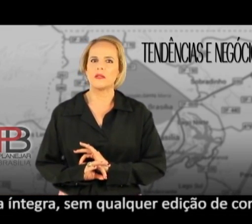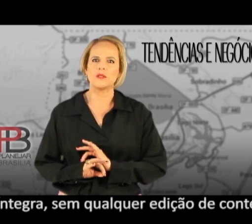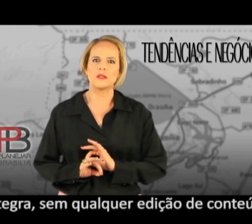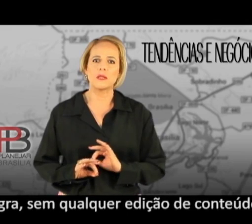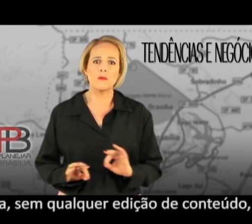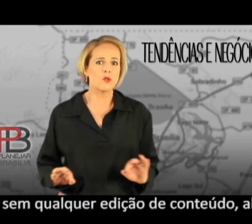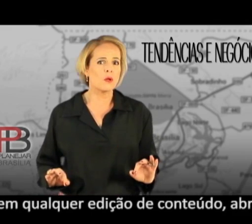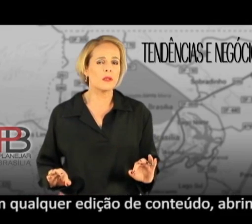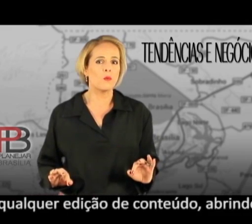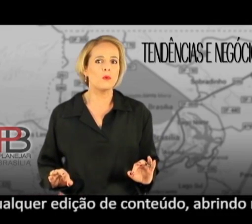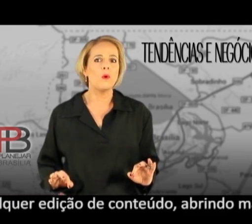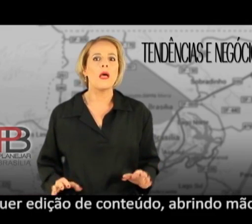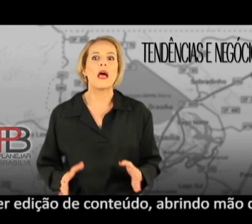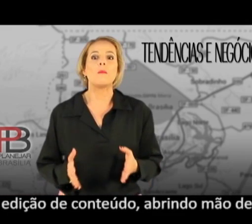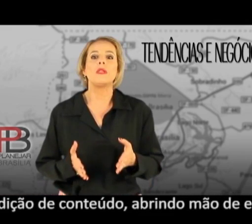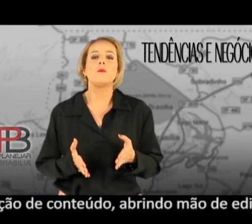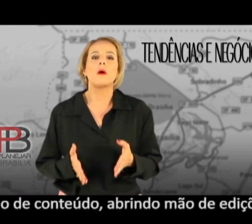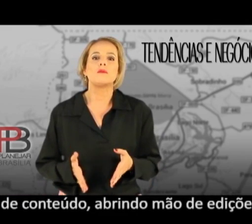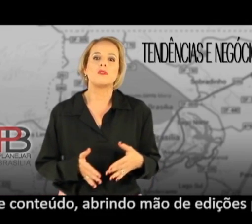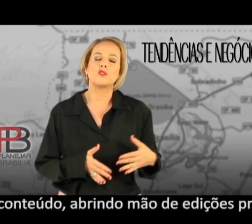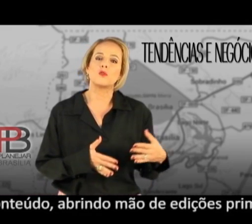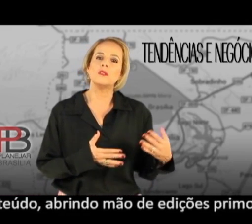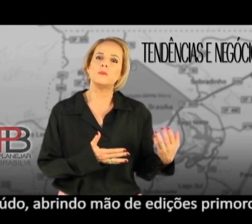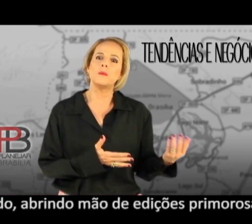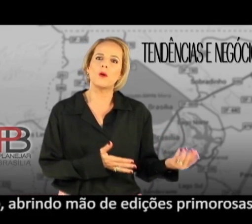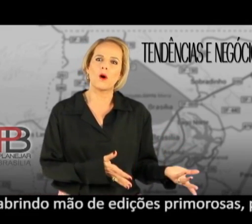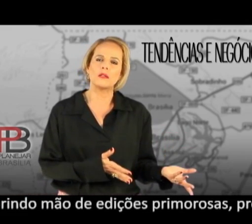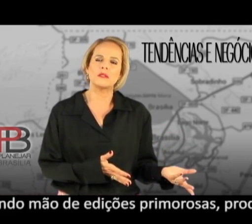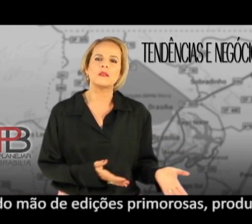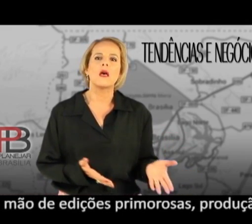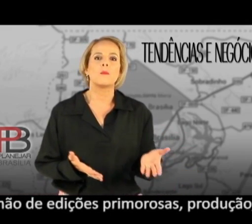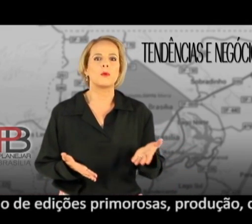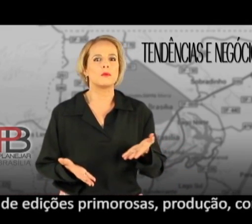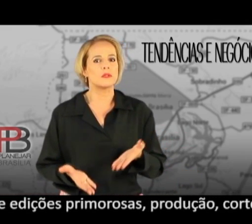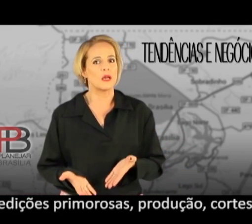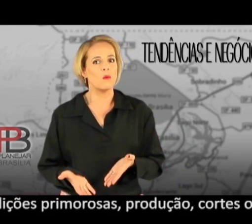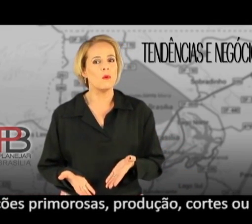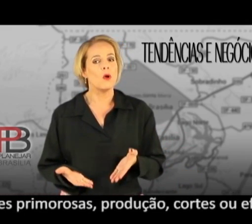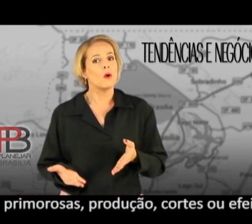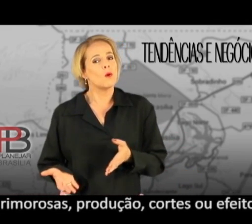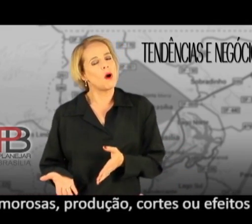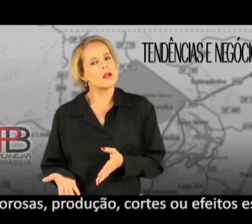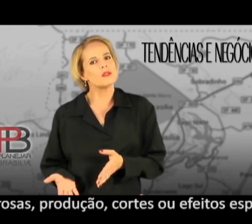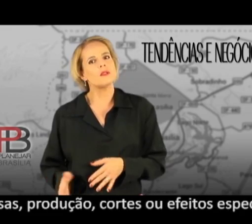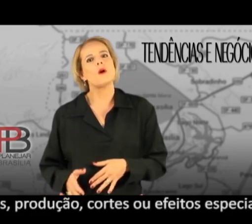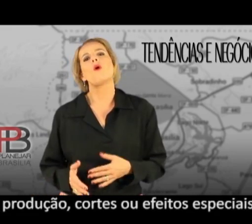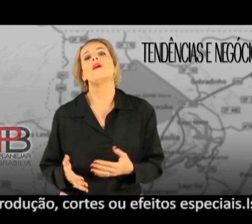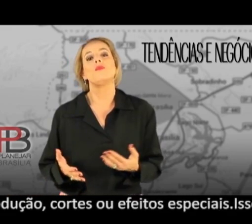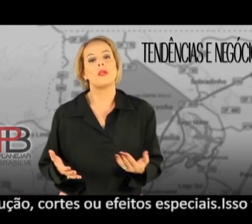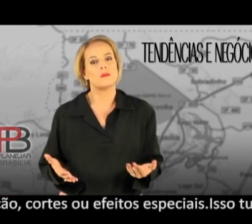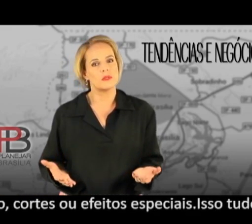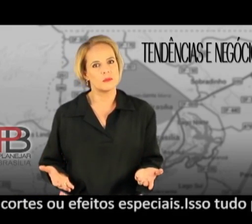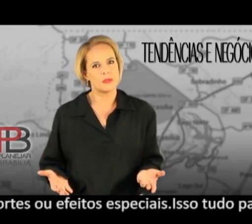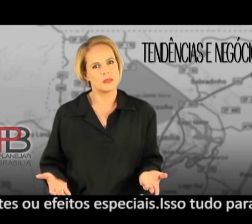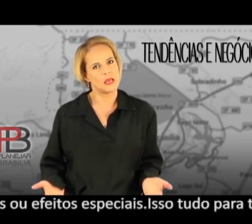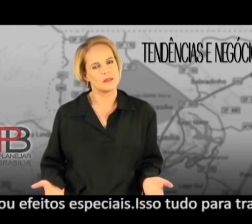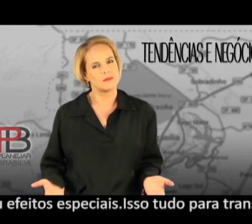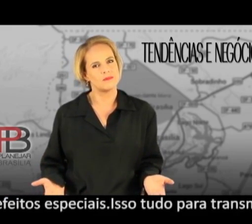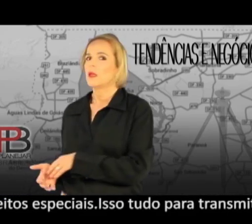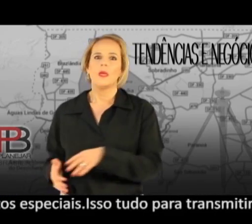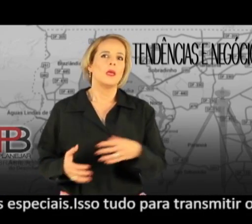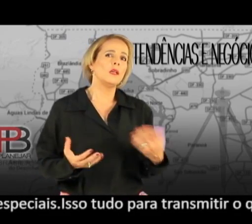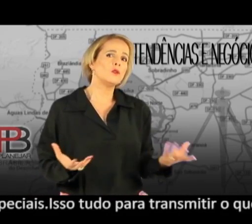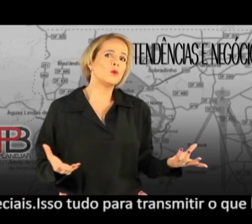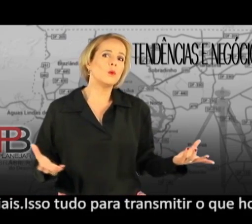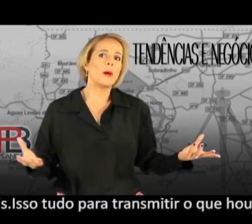sem qualquer edição de conteúdo, abrindo mão de edições primorosas, produção, cortes ou efeitos